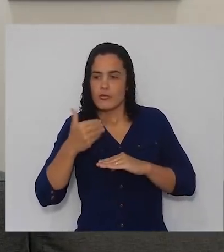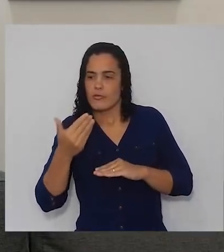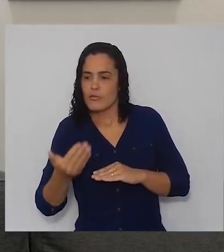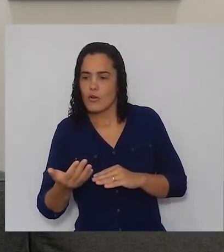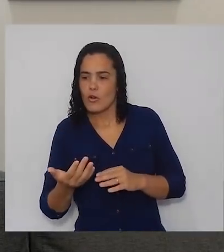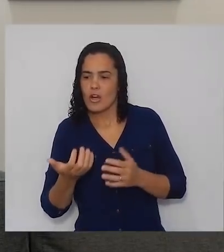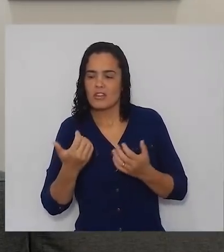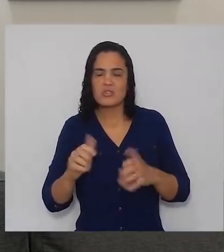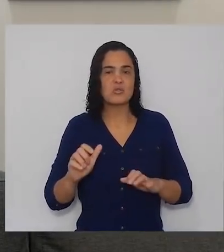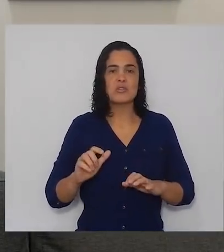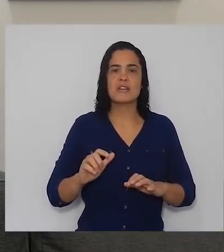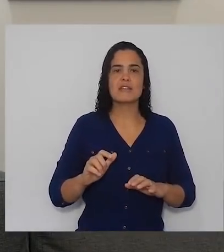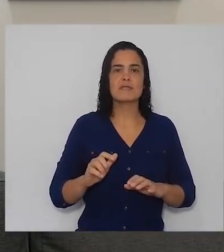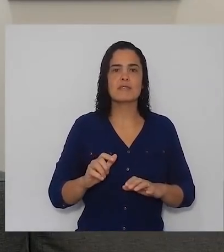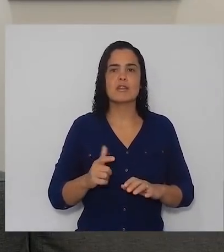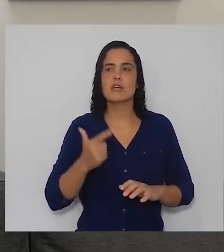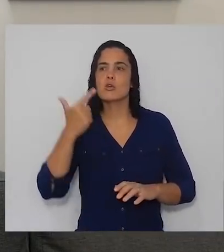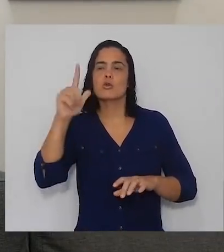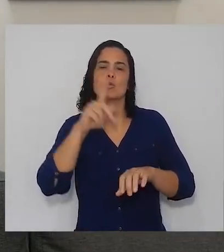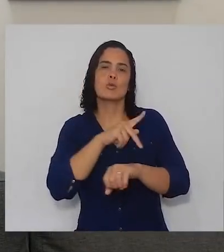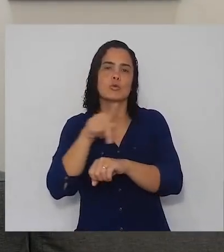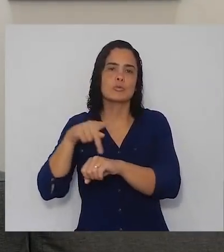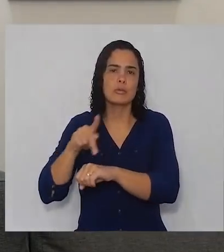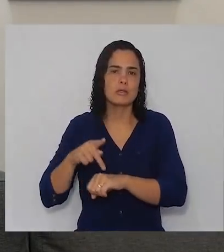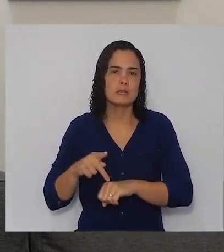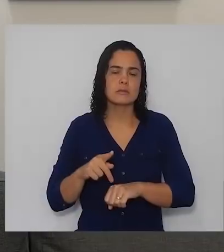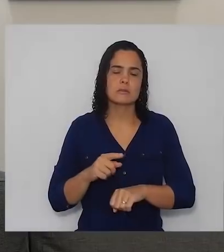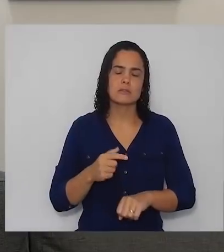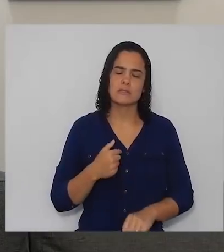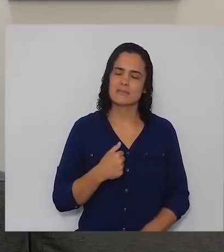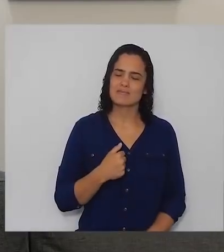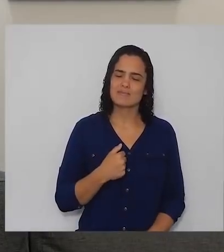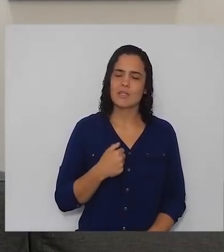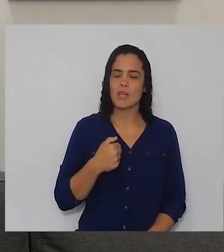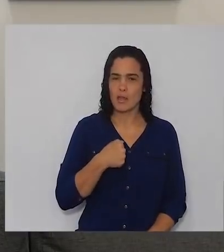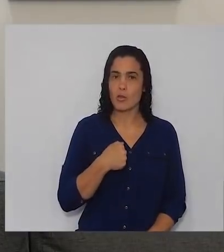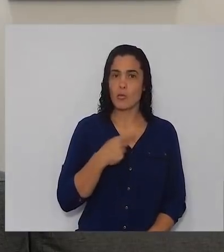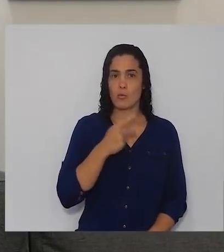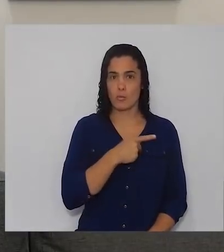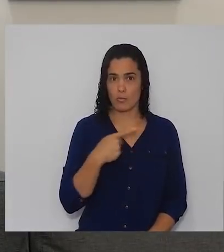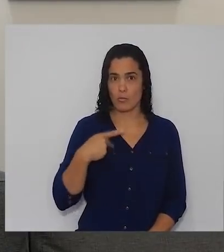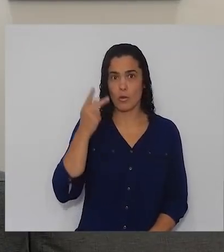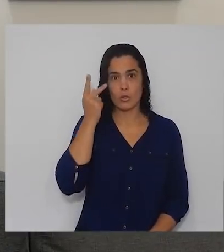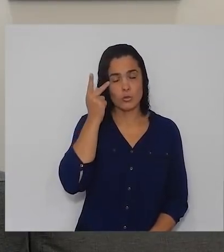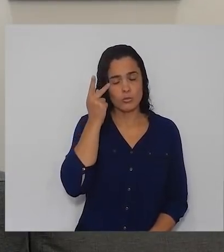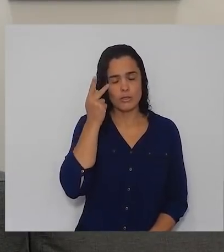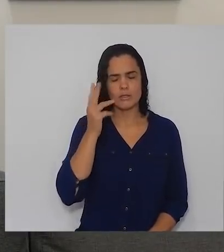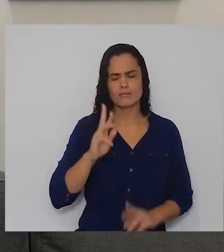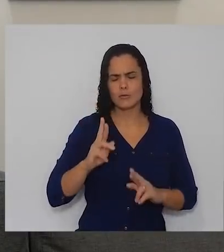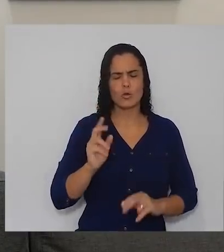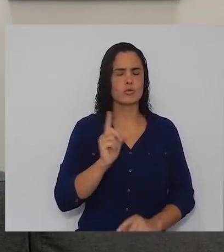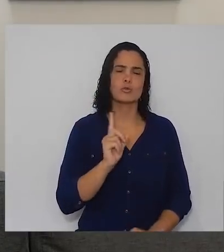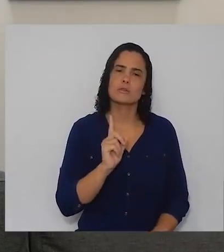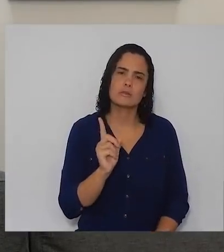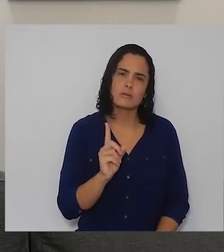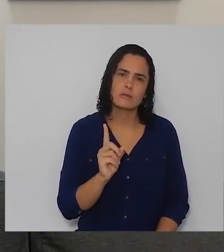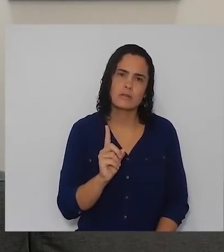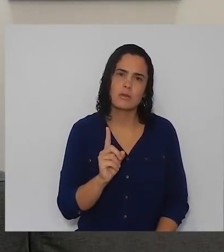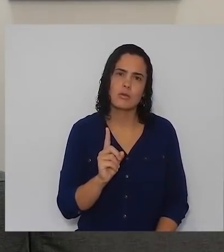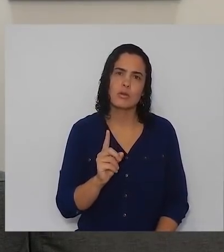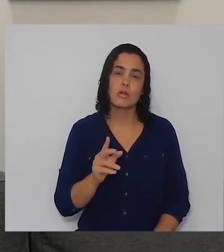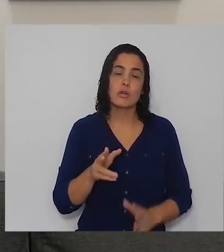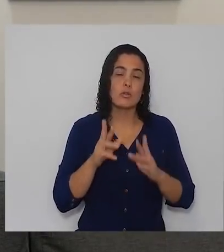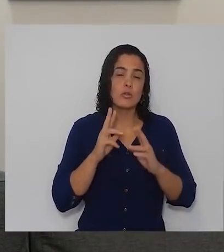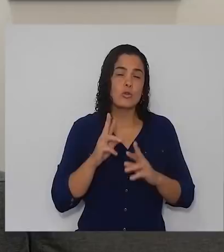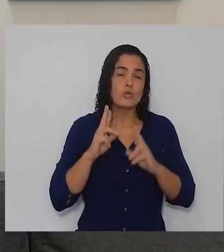para que nós saiamos deste tempo de afastamento social, este tempo onde estamos reclusos em nossas casas, em que estamos impedidos de